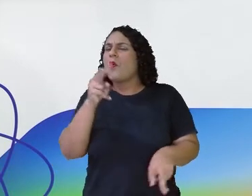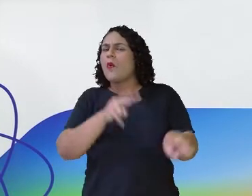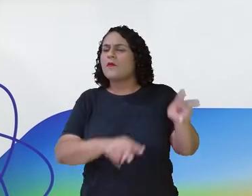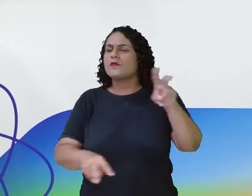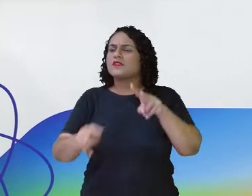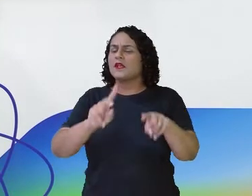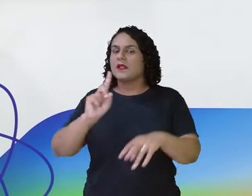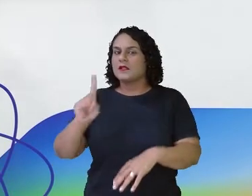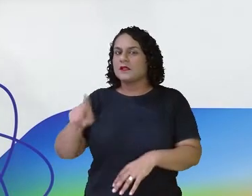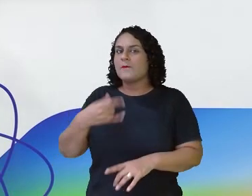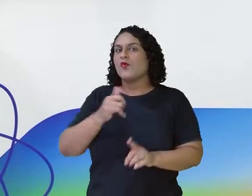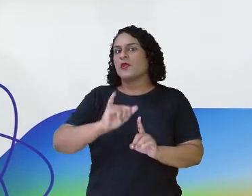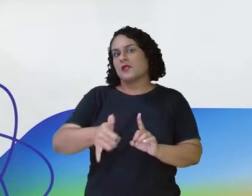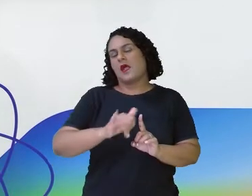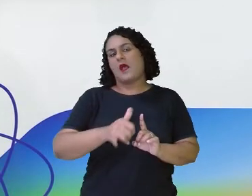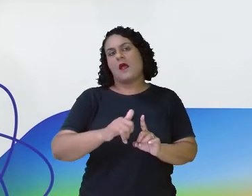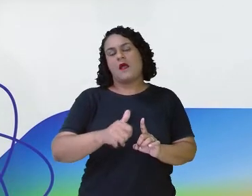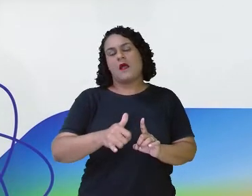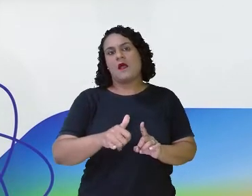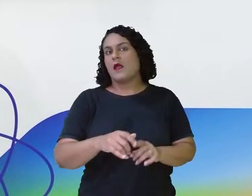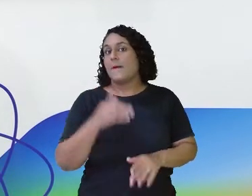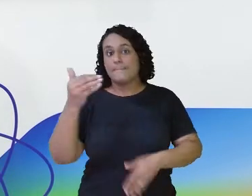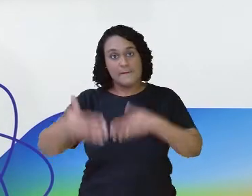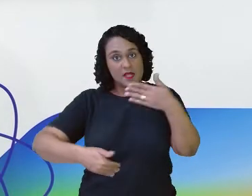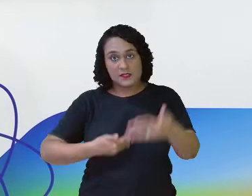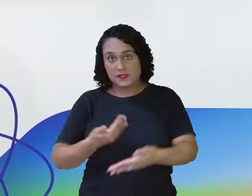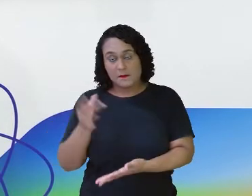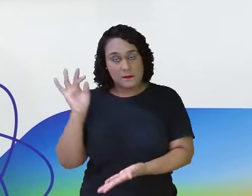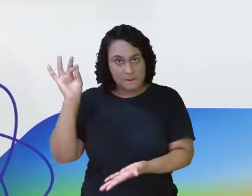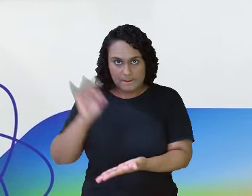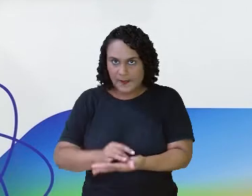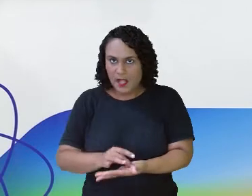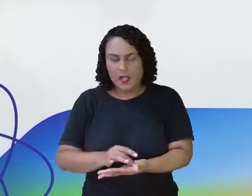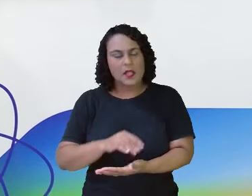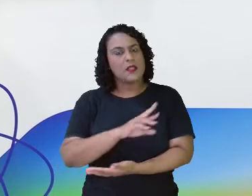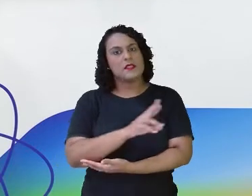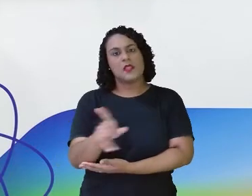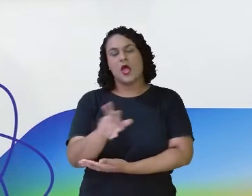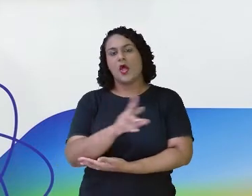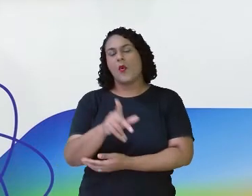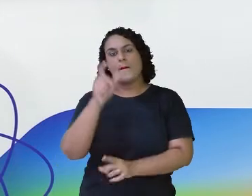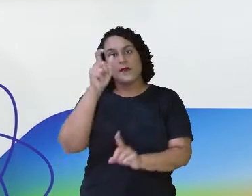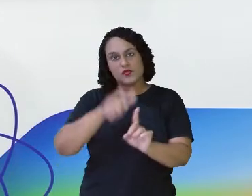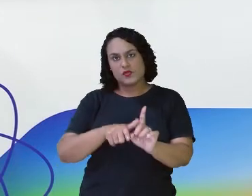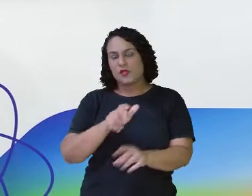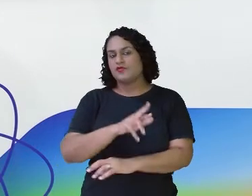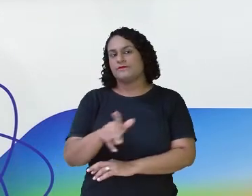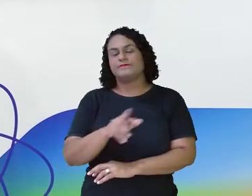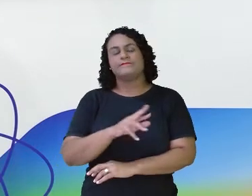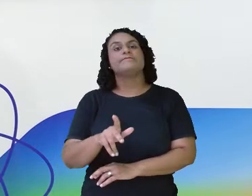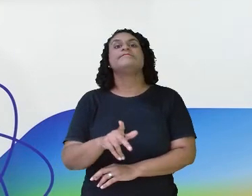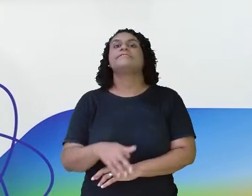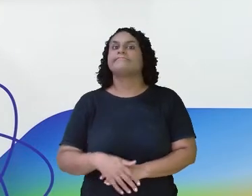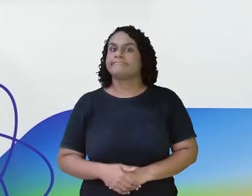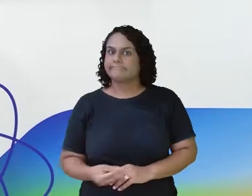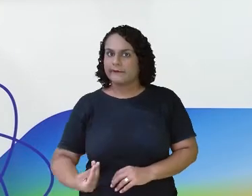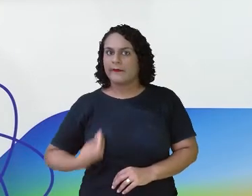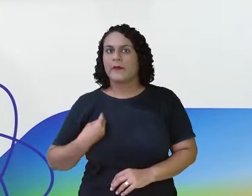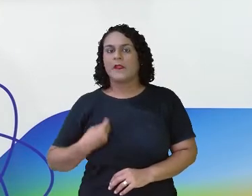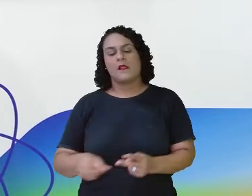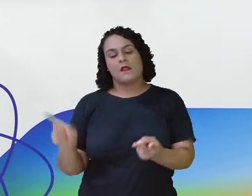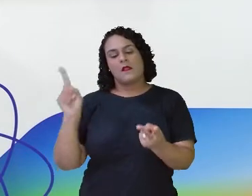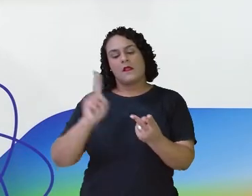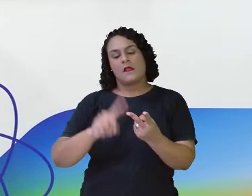para depois contar a história. Ele não participa, tá certo? Ele não é uma das personagens. Já existe